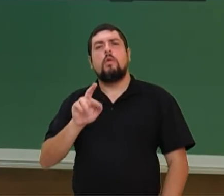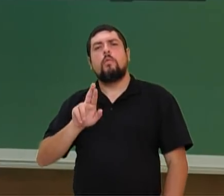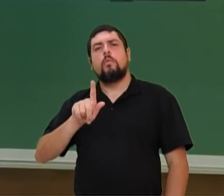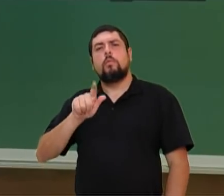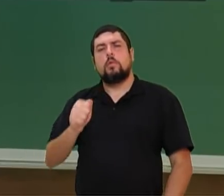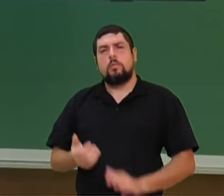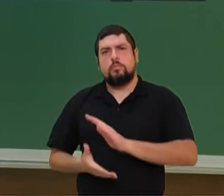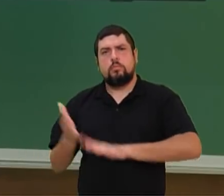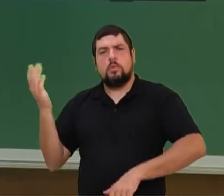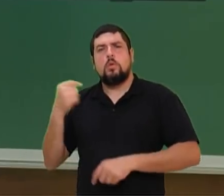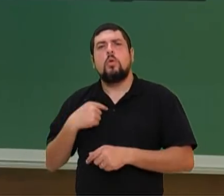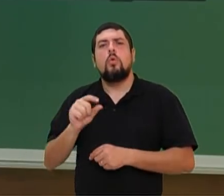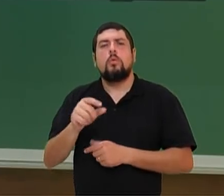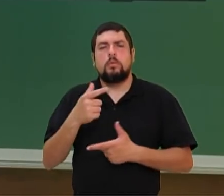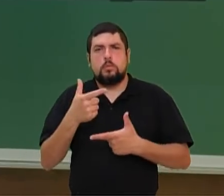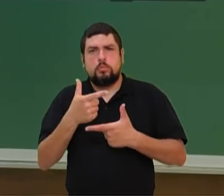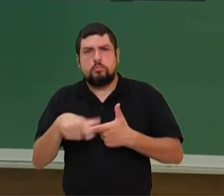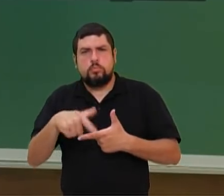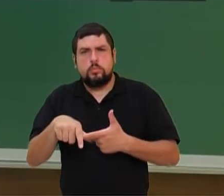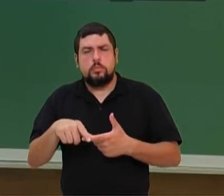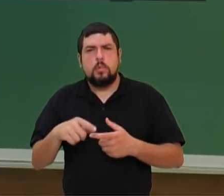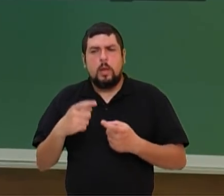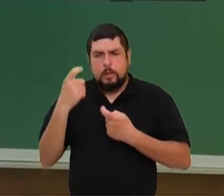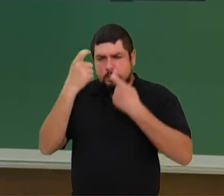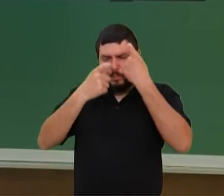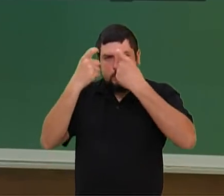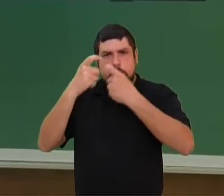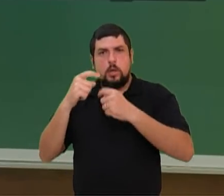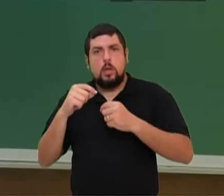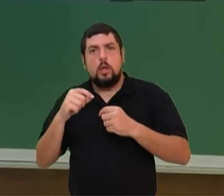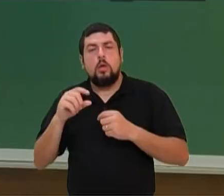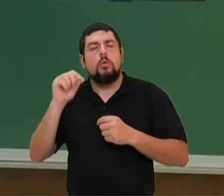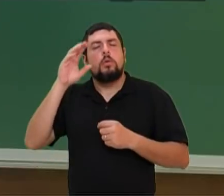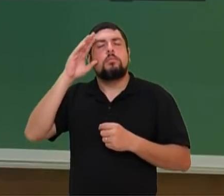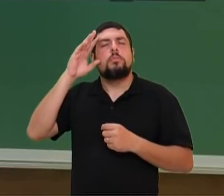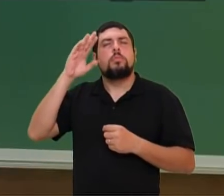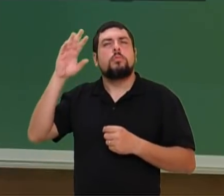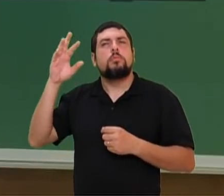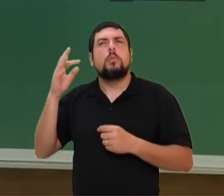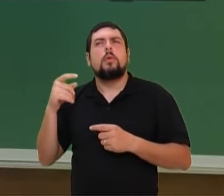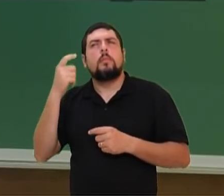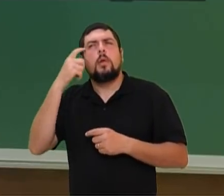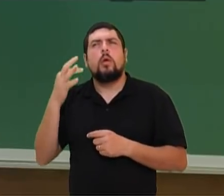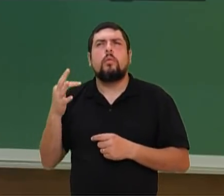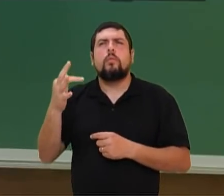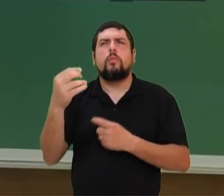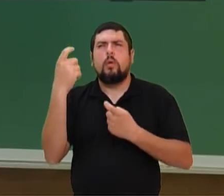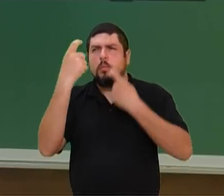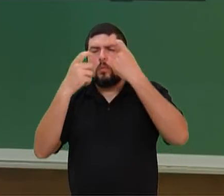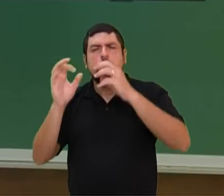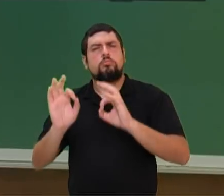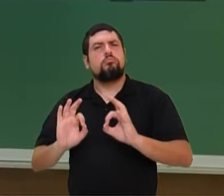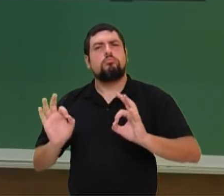problemas, é não, usar o pensamento para as preocupações futuras. O Oriente